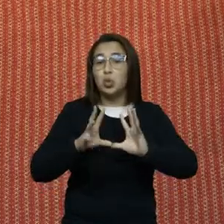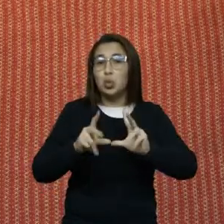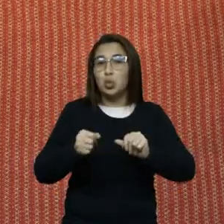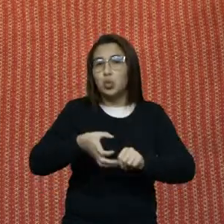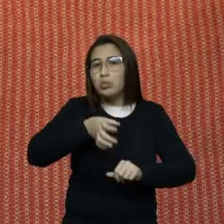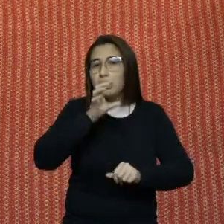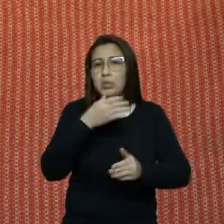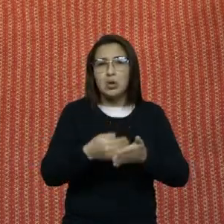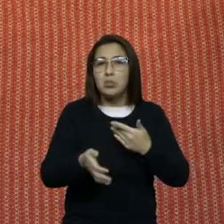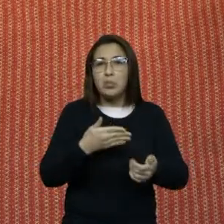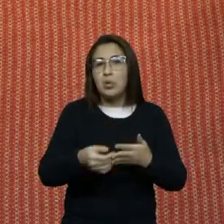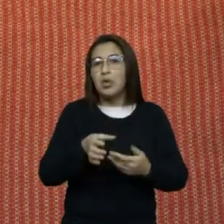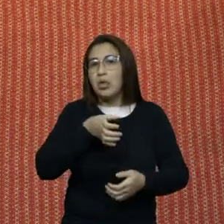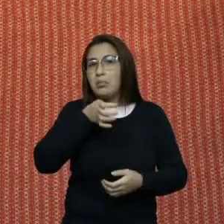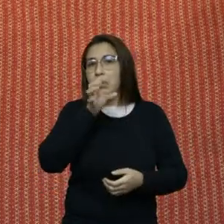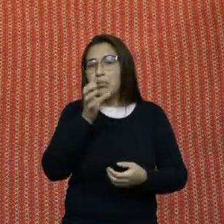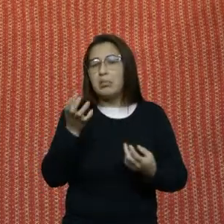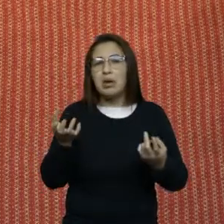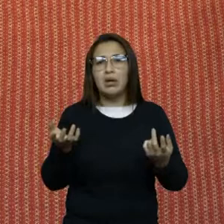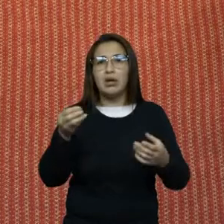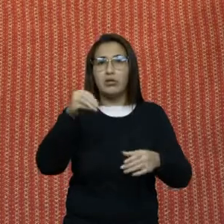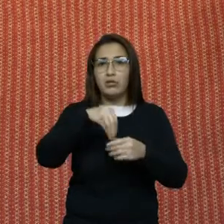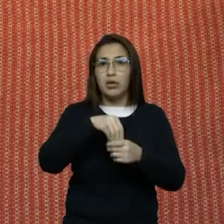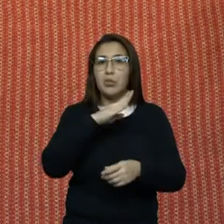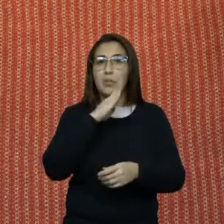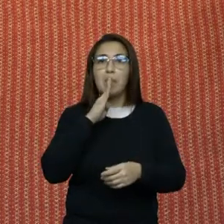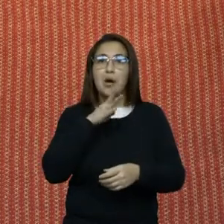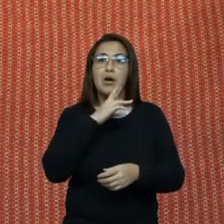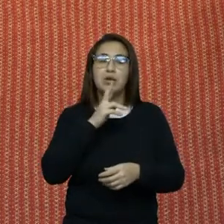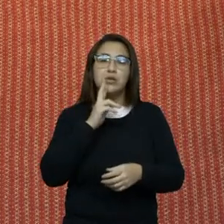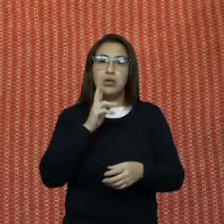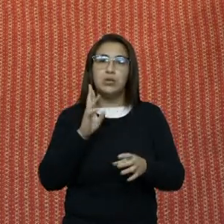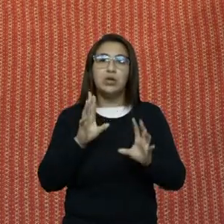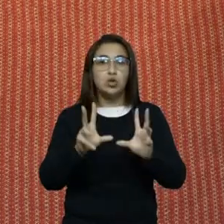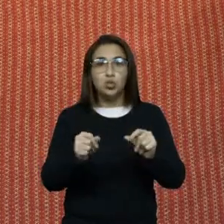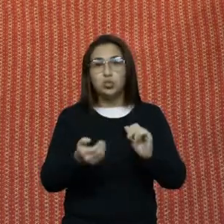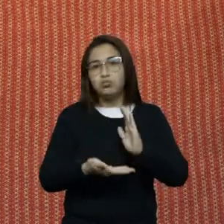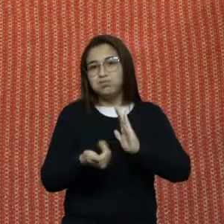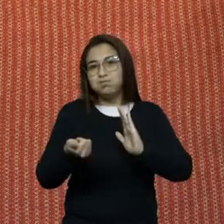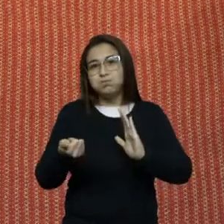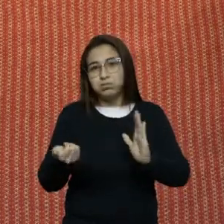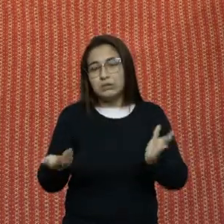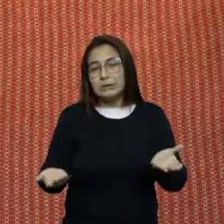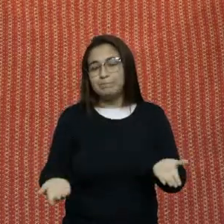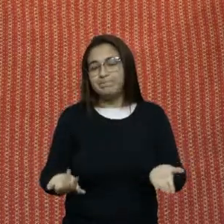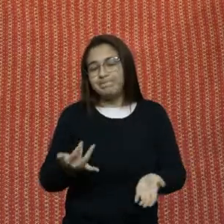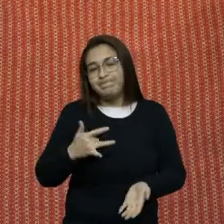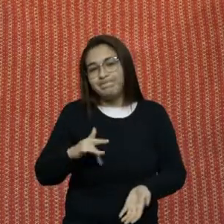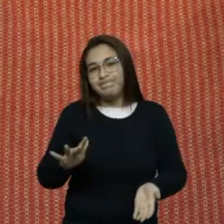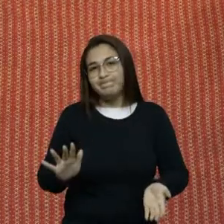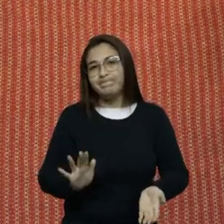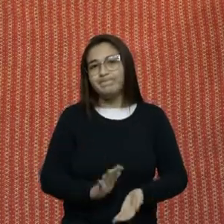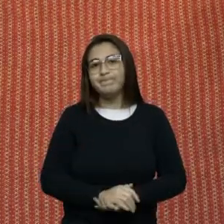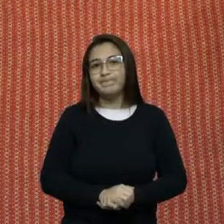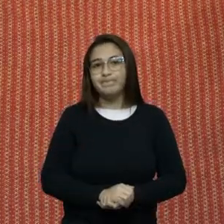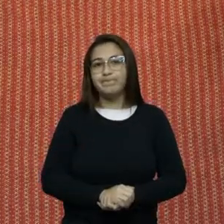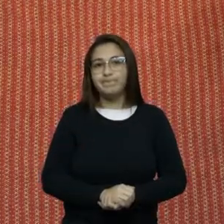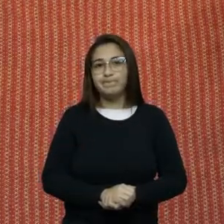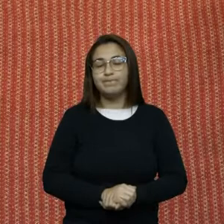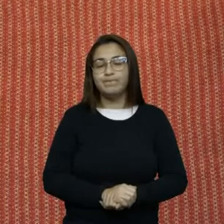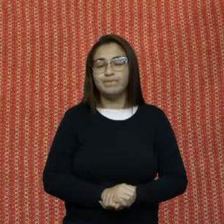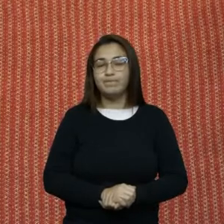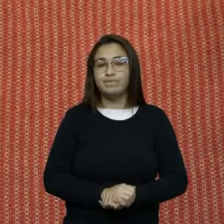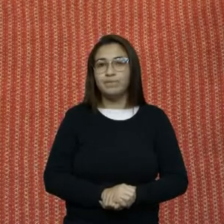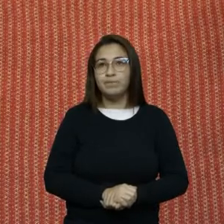Qualquer coisa você é líquido servido de um baile somente é bebida então foi retirado infelizmente então irá incidir sobretudo